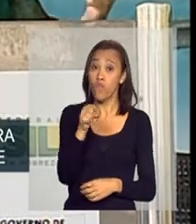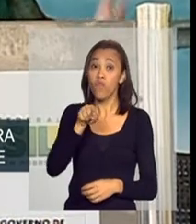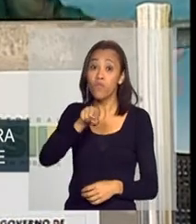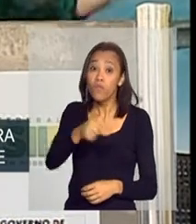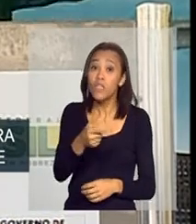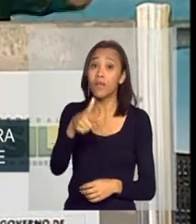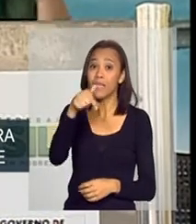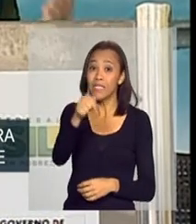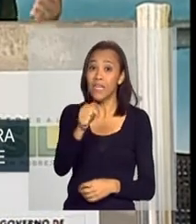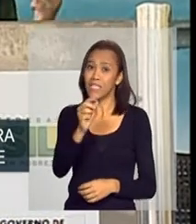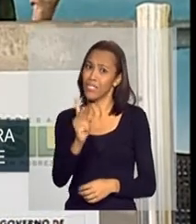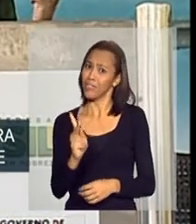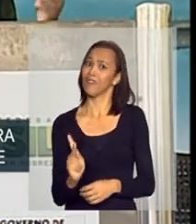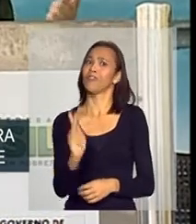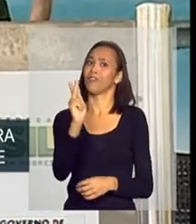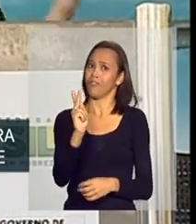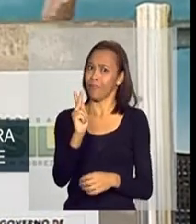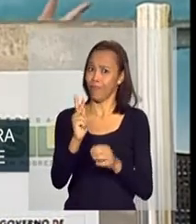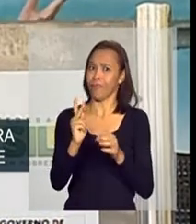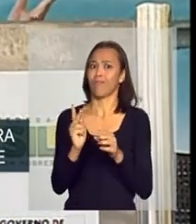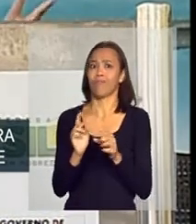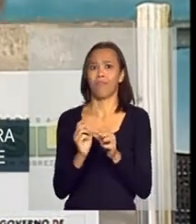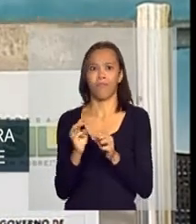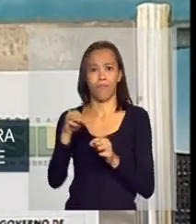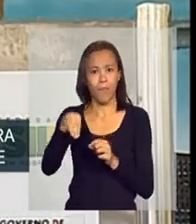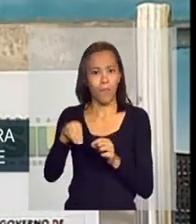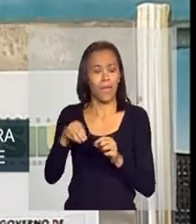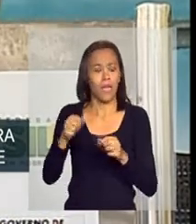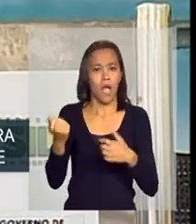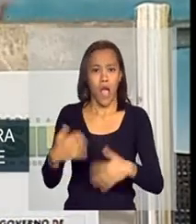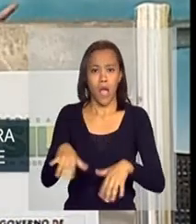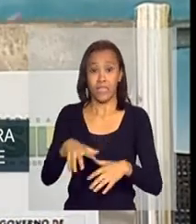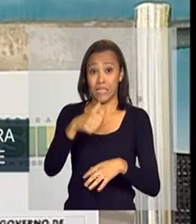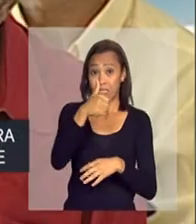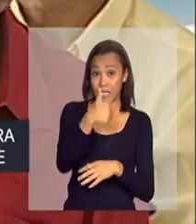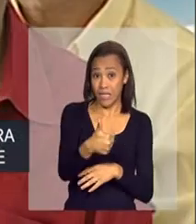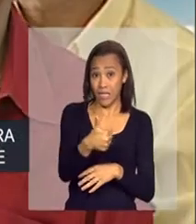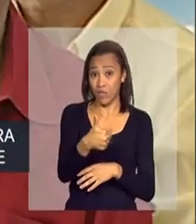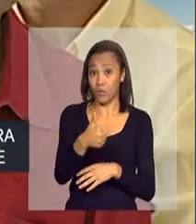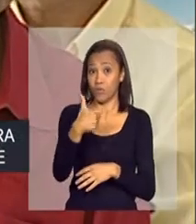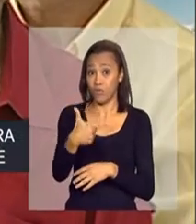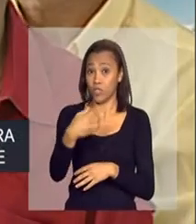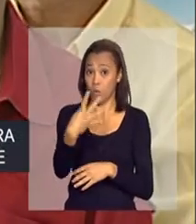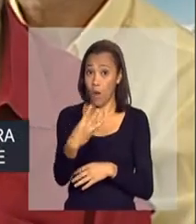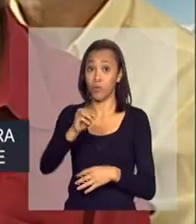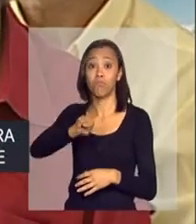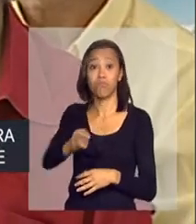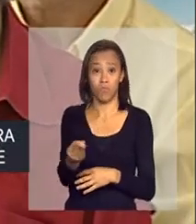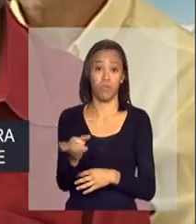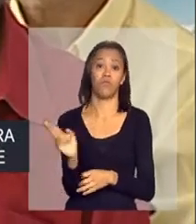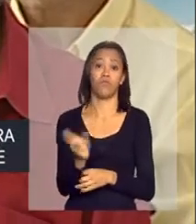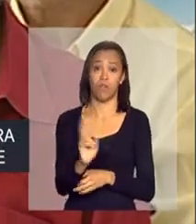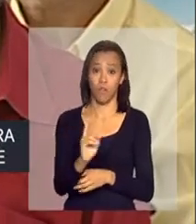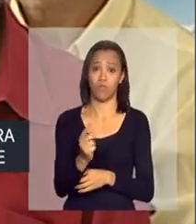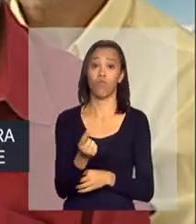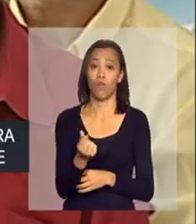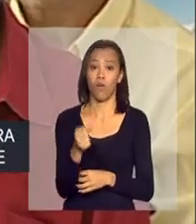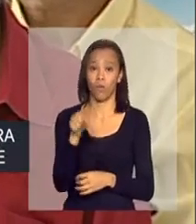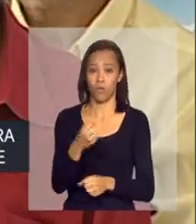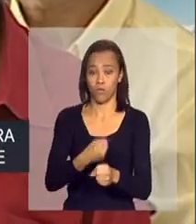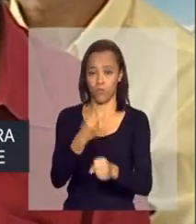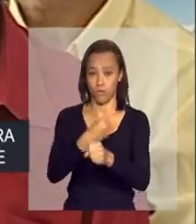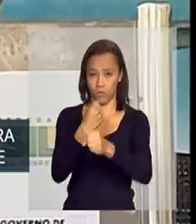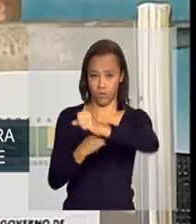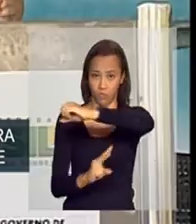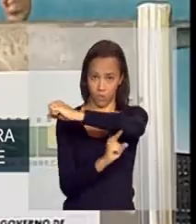ou seja, uma grande ponte, e custou 124 milhões de reais.